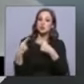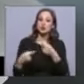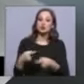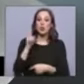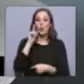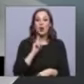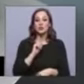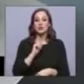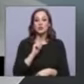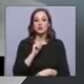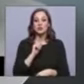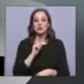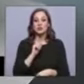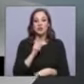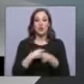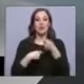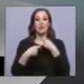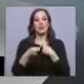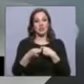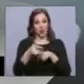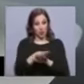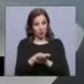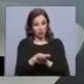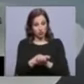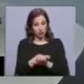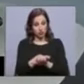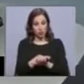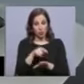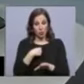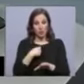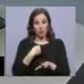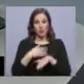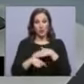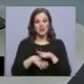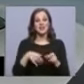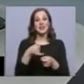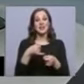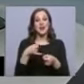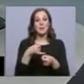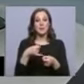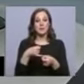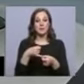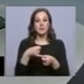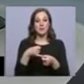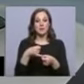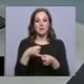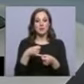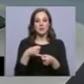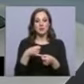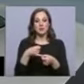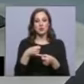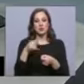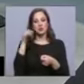que ficou pronto o país quer buscar de forma artesanal e na ilha nos animais